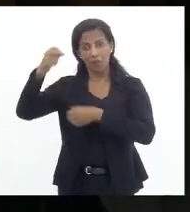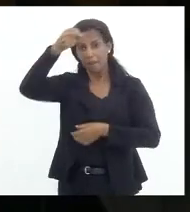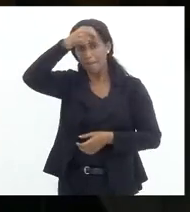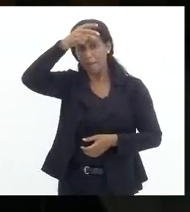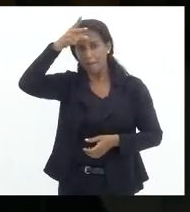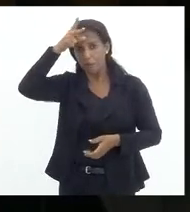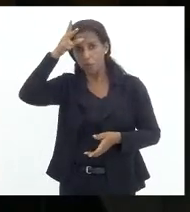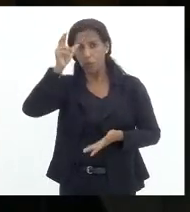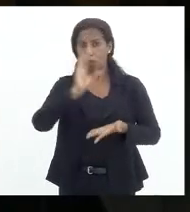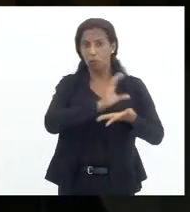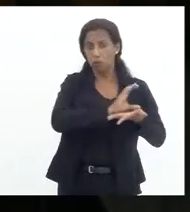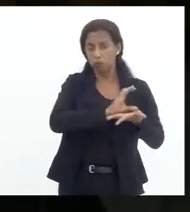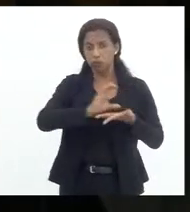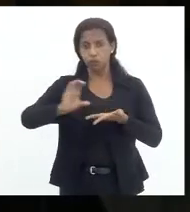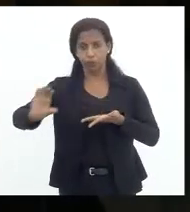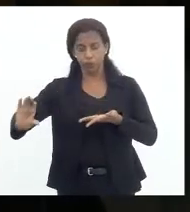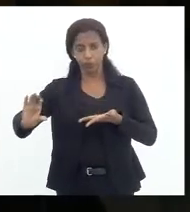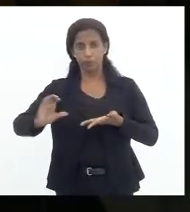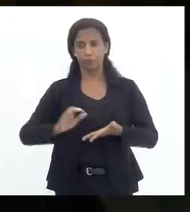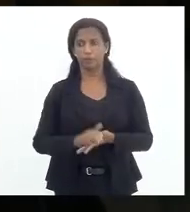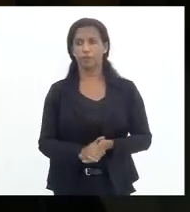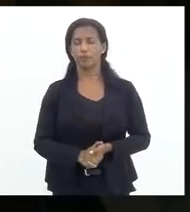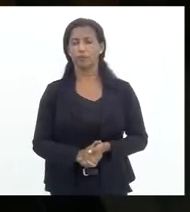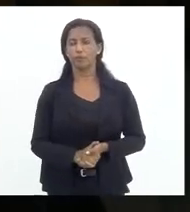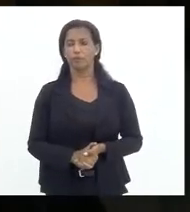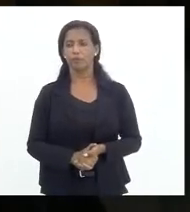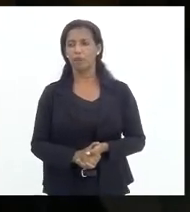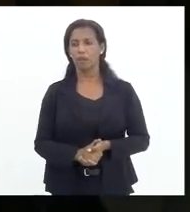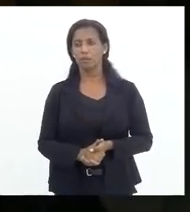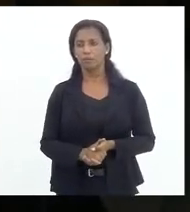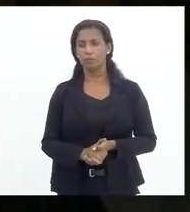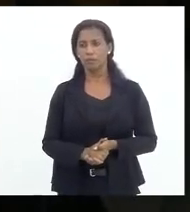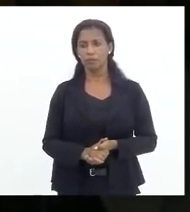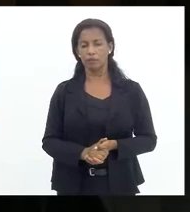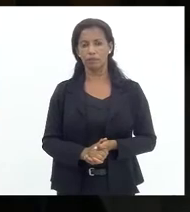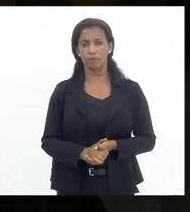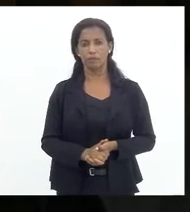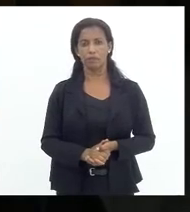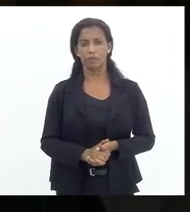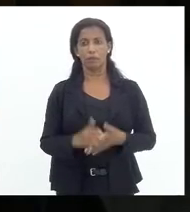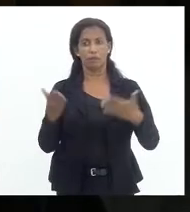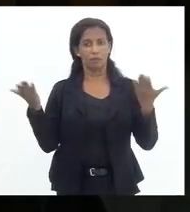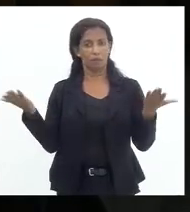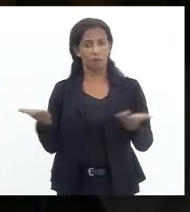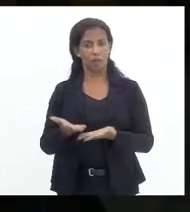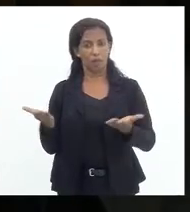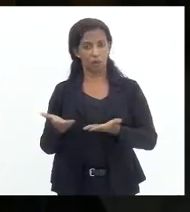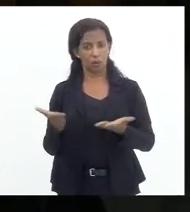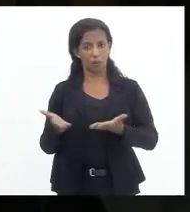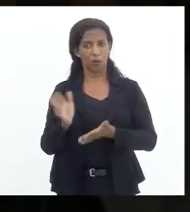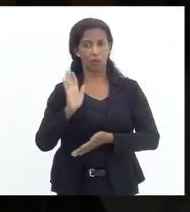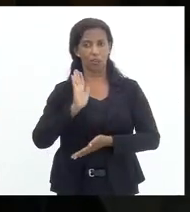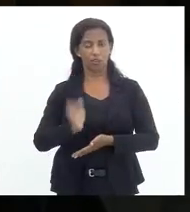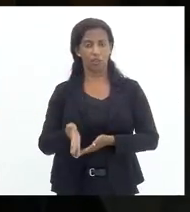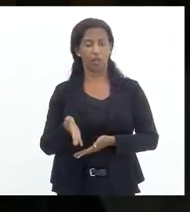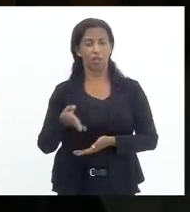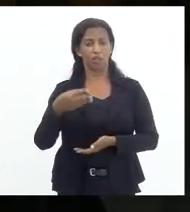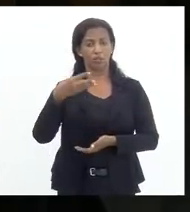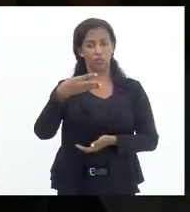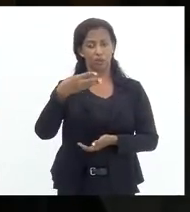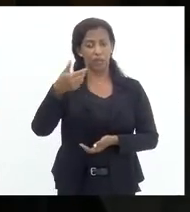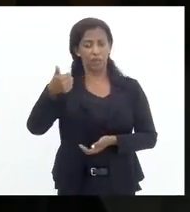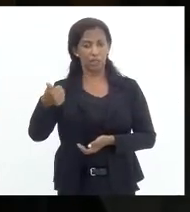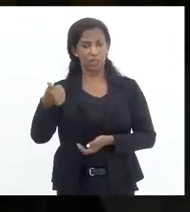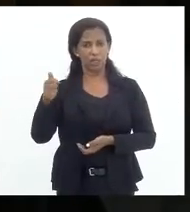orçamento do município de Niterói não foi renovado agora no dia Trinta e Um